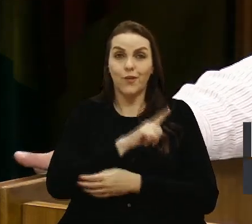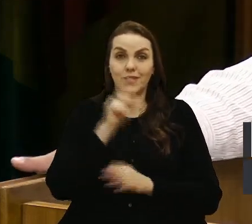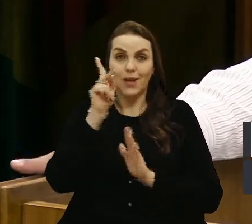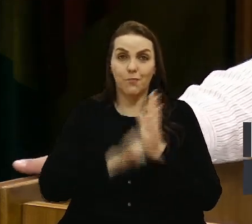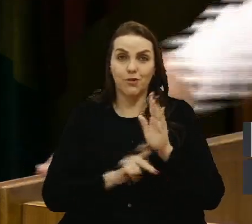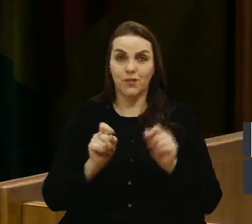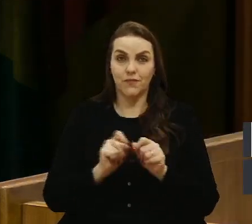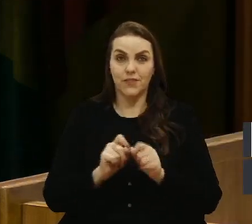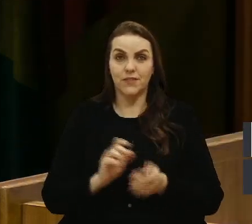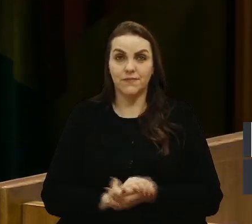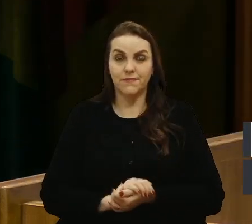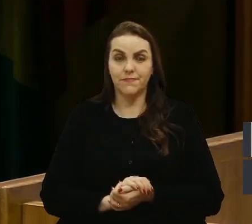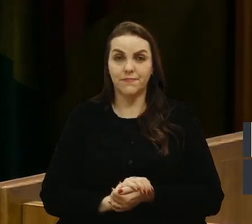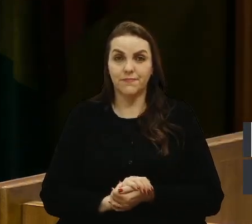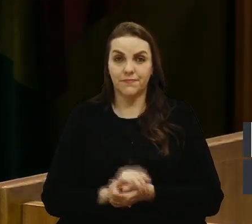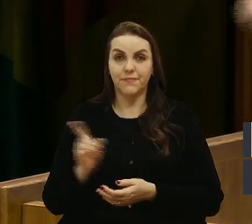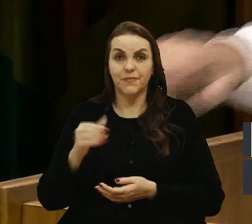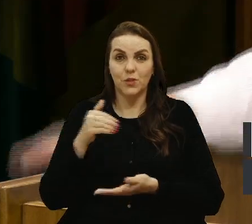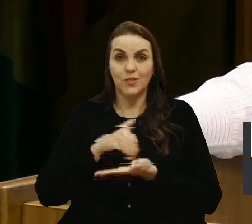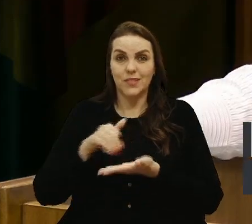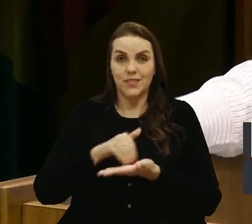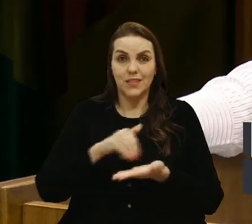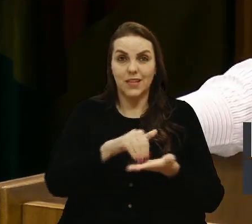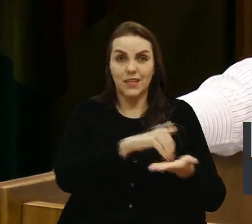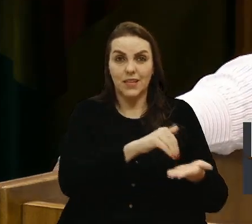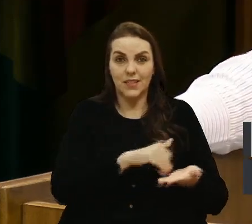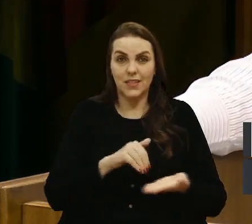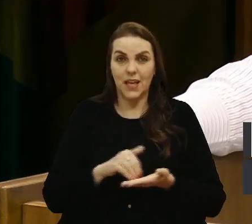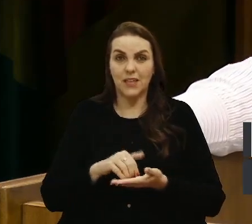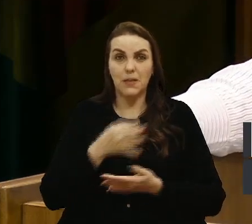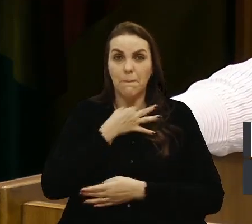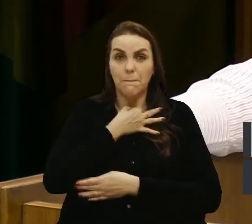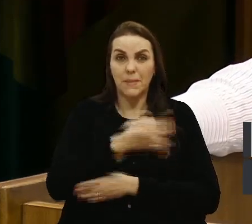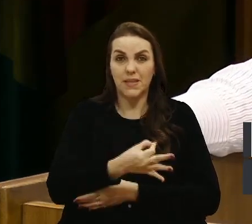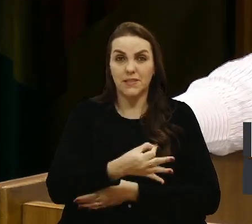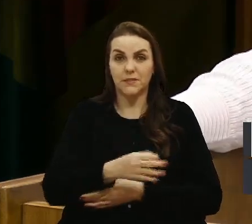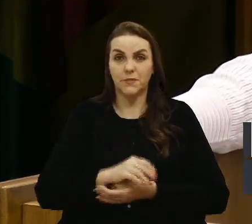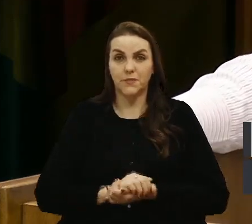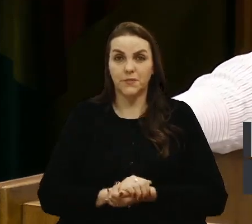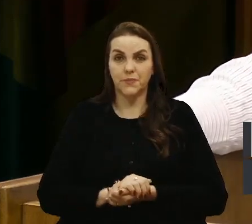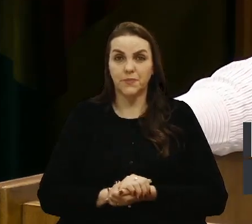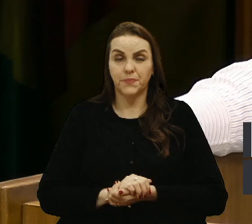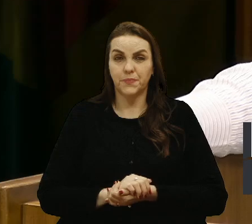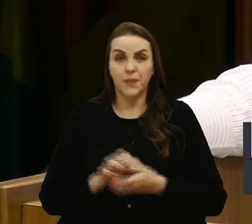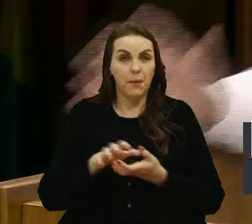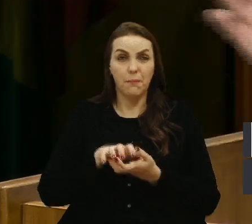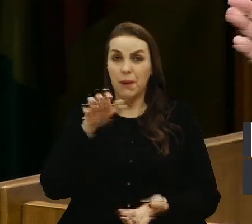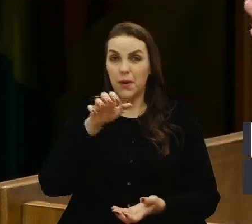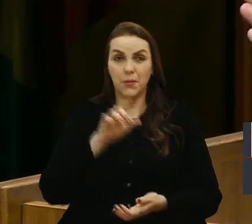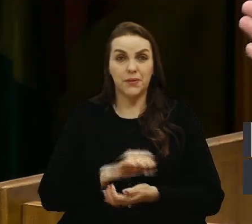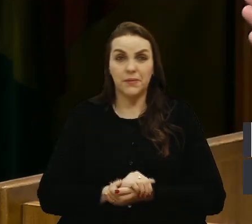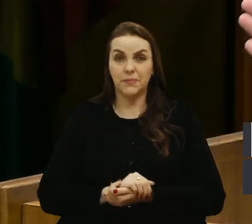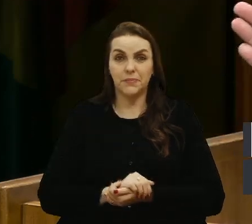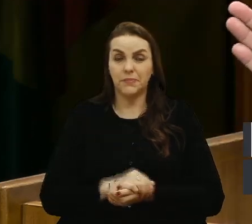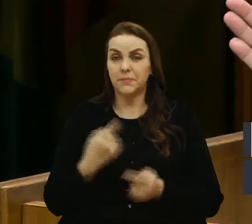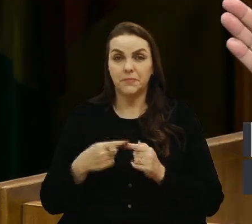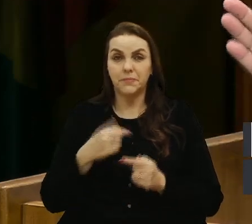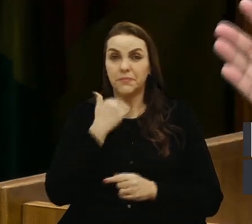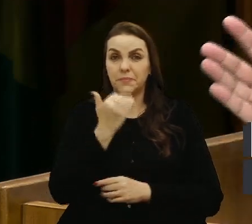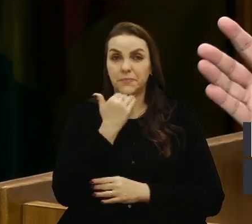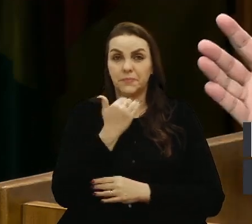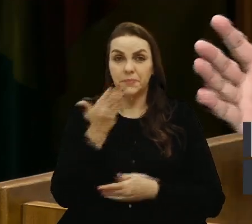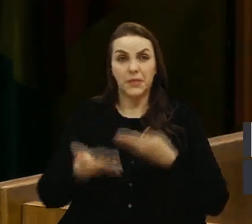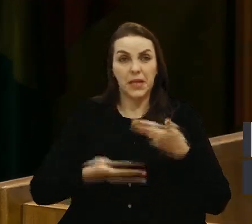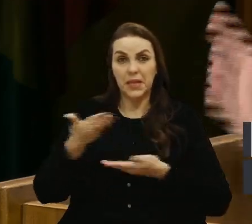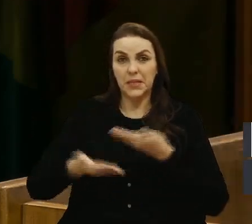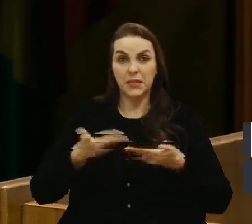projeto? Que os secretários são péssimos? A grande maioria, porque não adianta atender